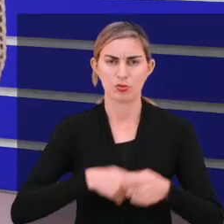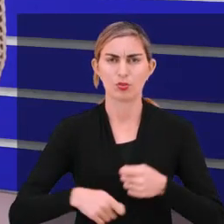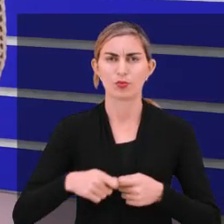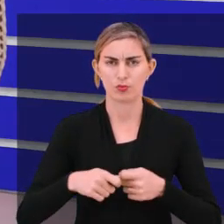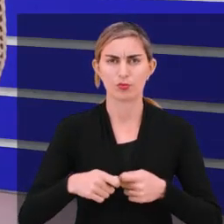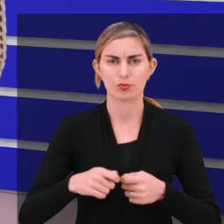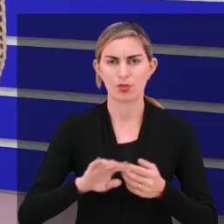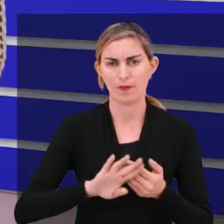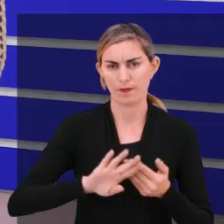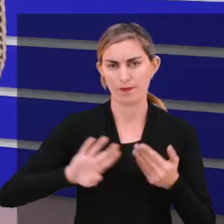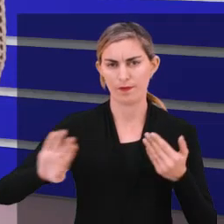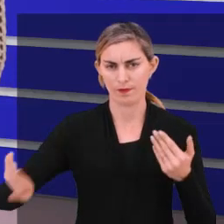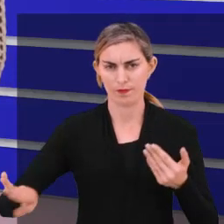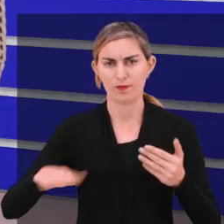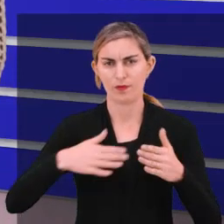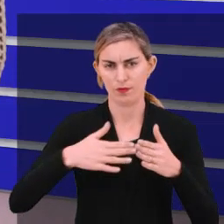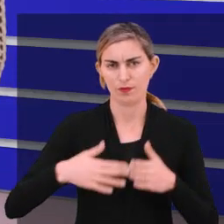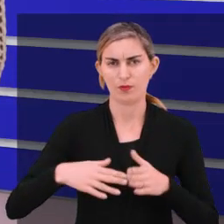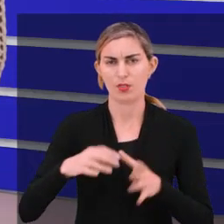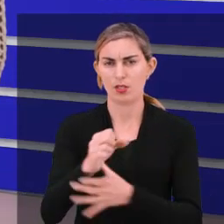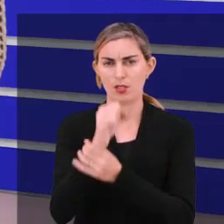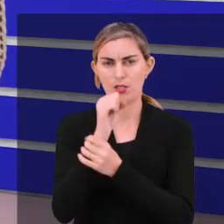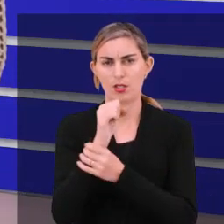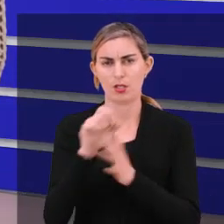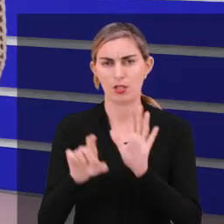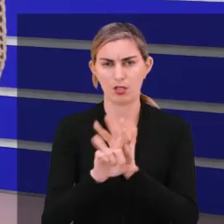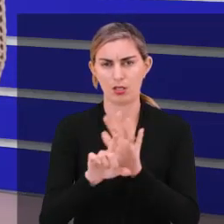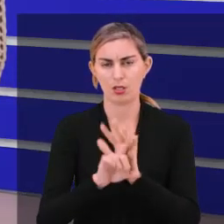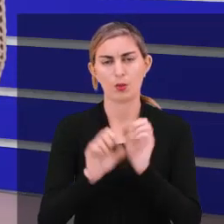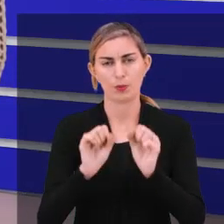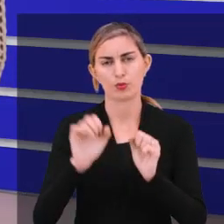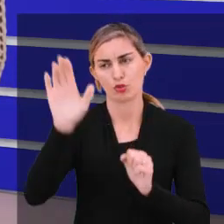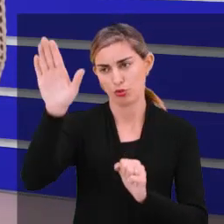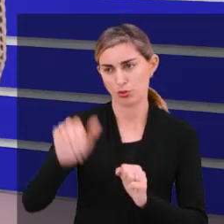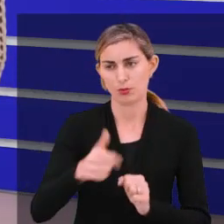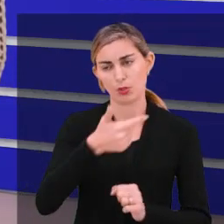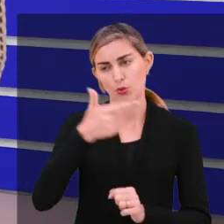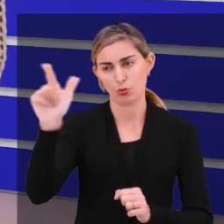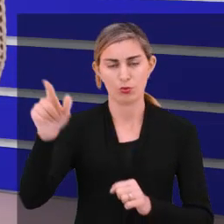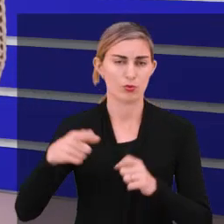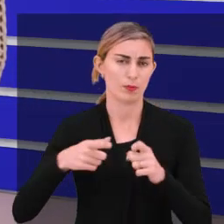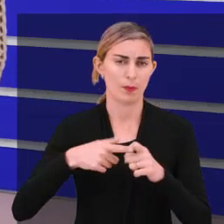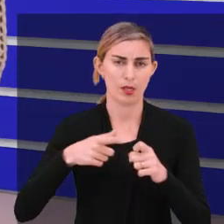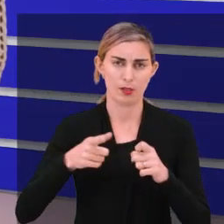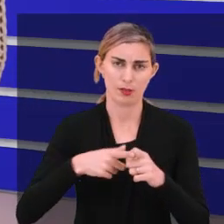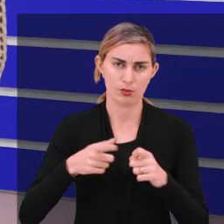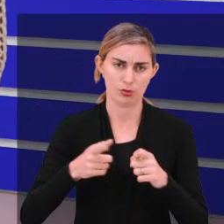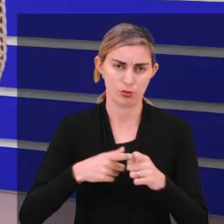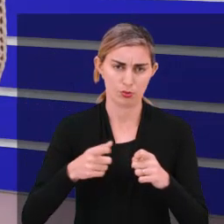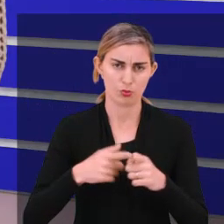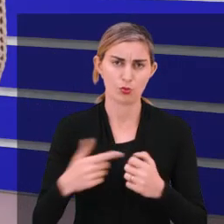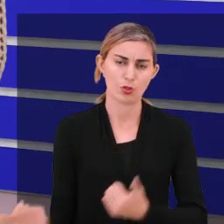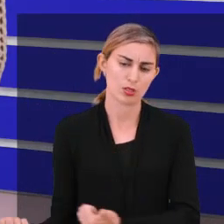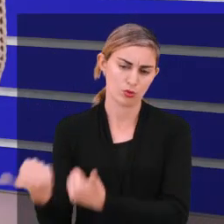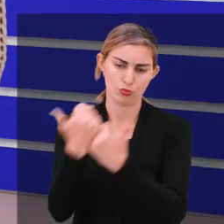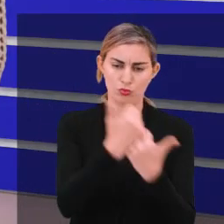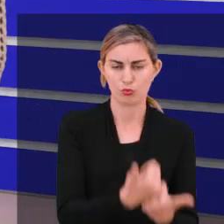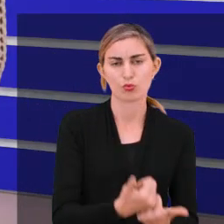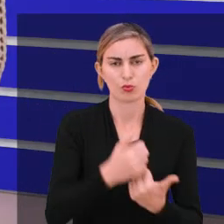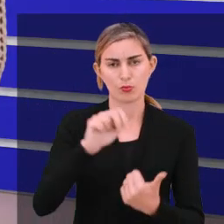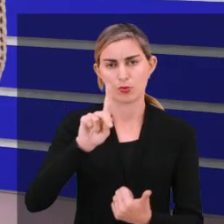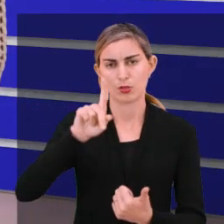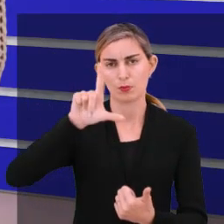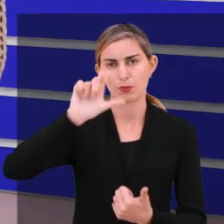Administrativamente, com esse afastamento legal, eu poderia chamar um outro médico para assumir